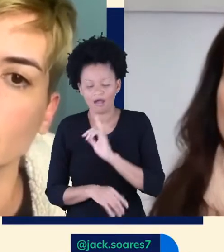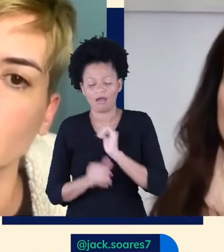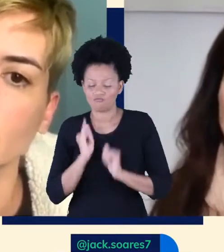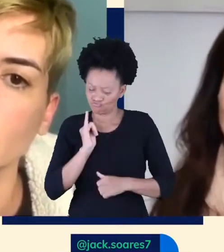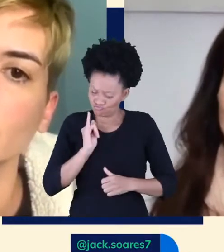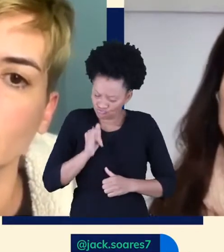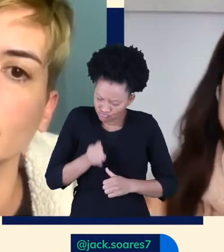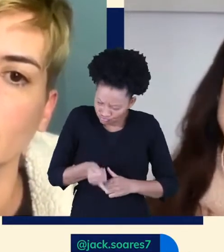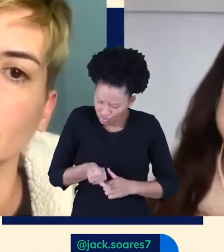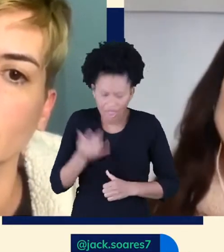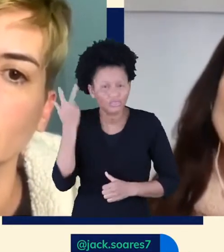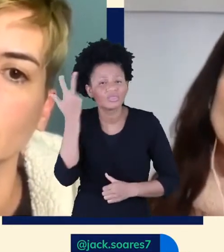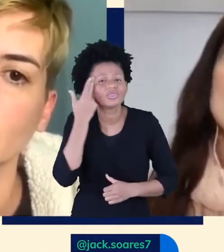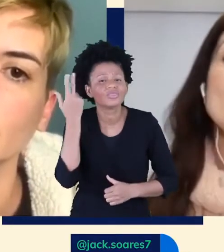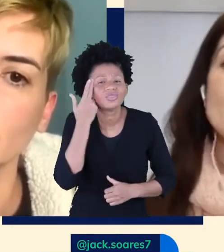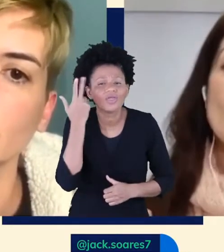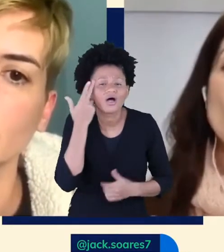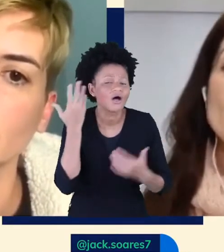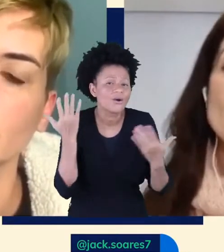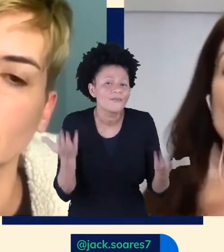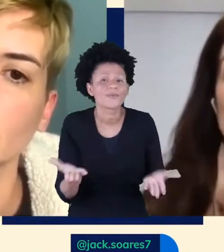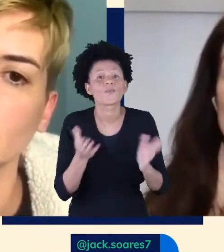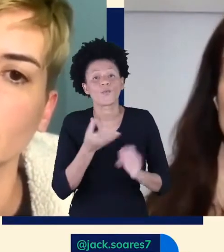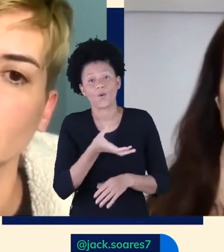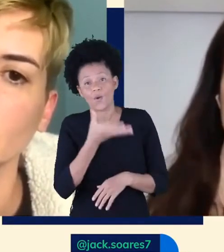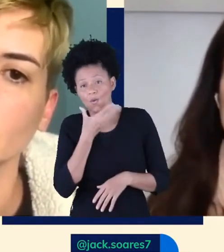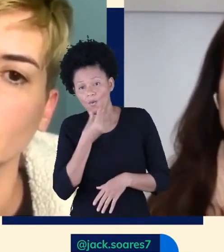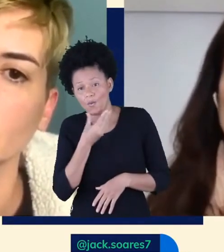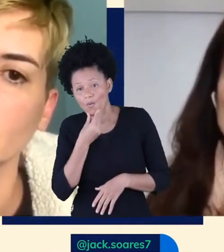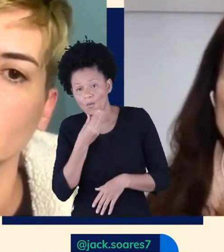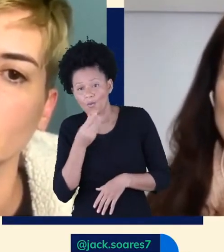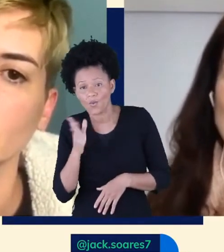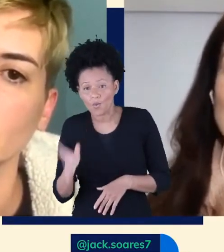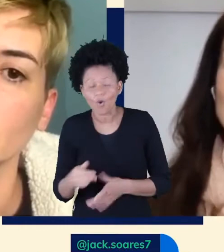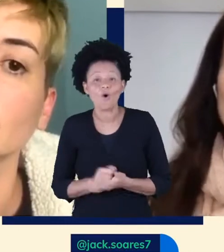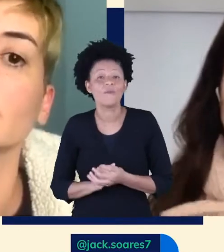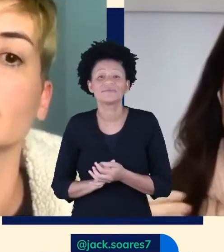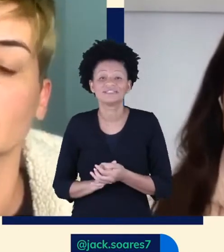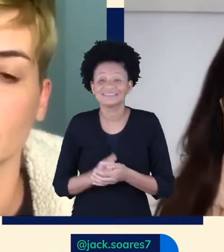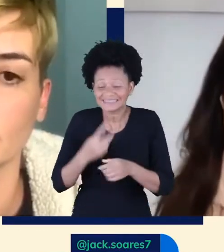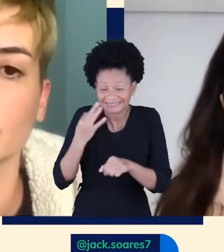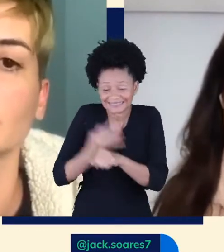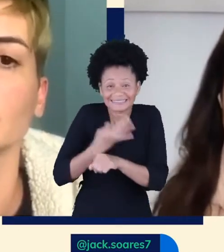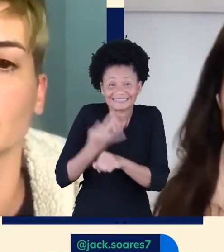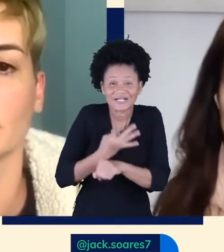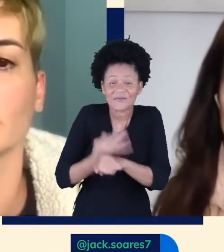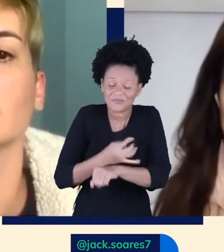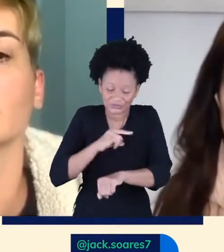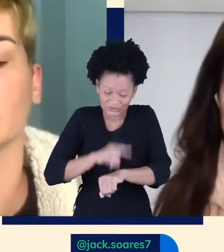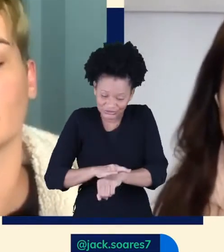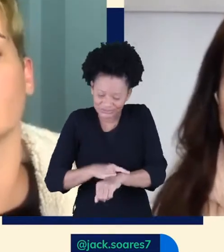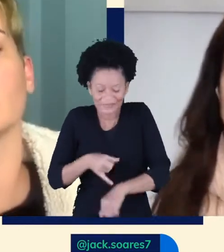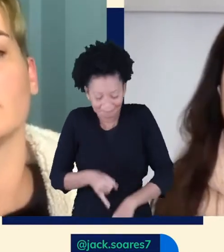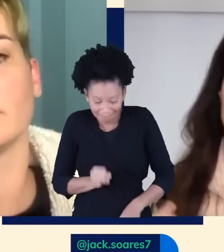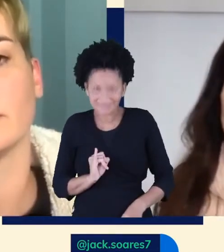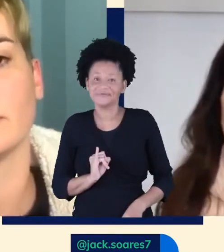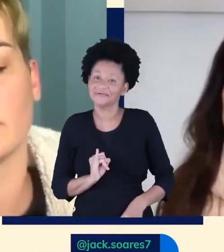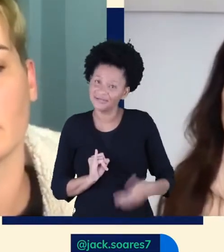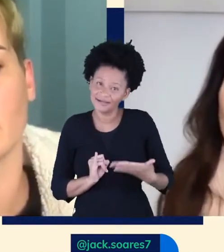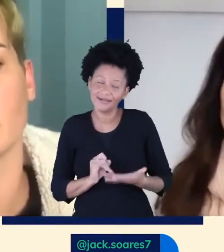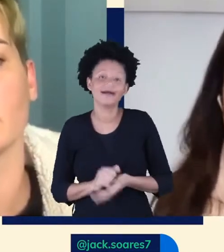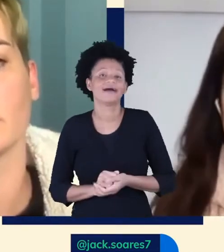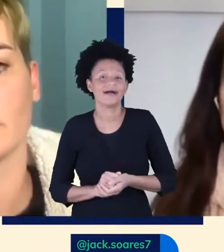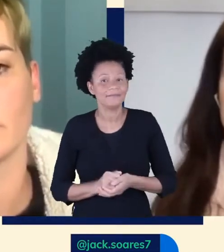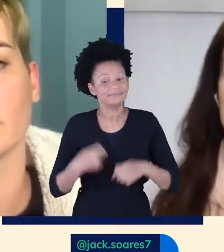assim mesmo. Assim como o menino, ele também vai ficar com ereção quando ele segura muito o xixi. Então, ele tem que saber o que está acontecendo. E a